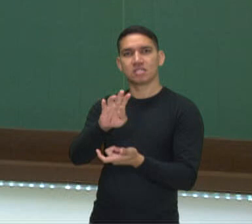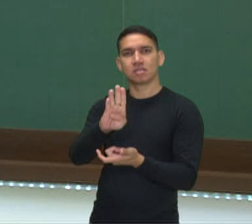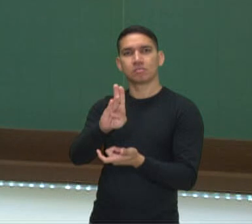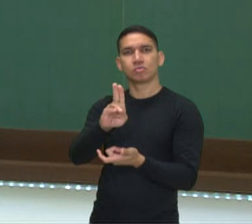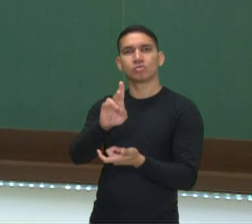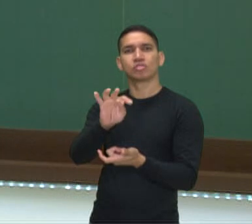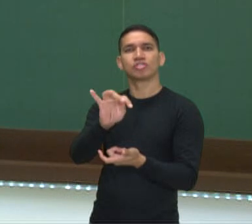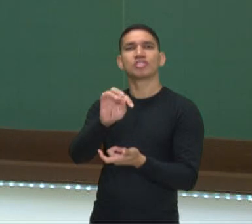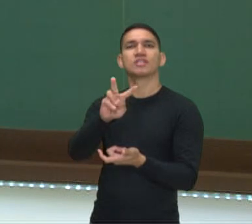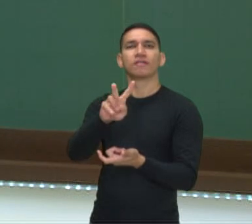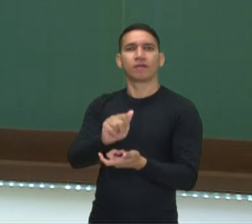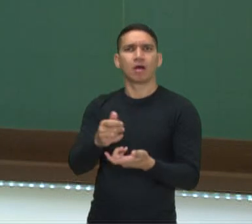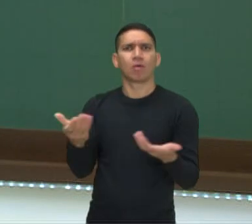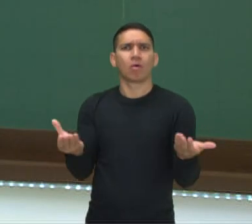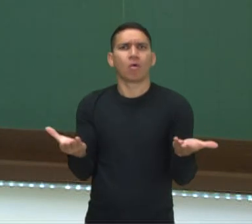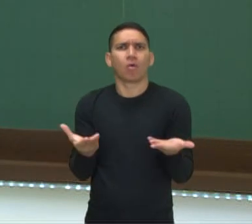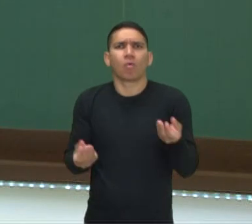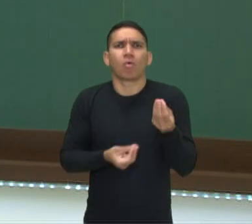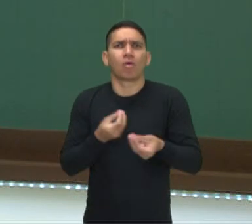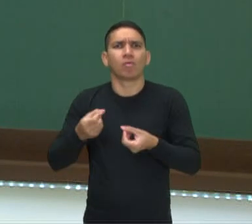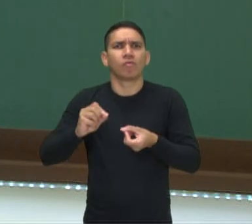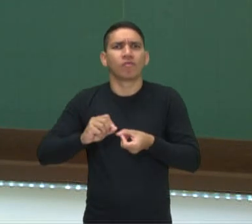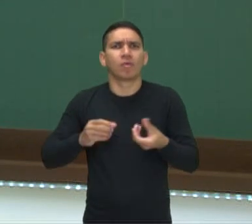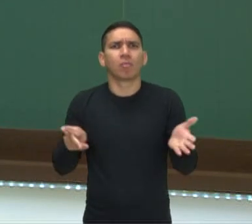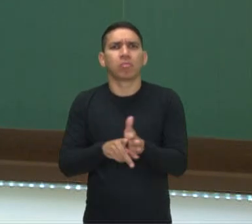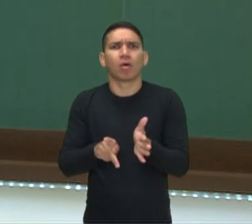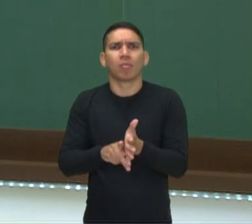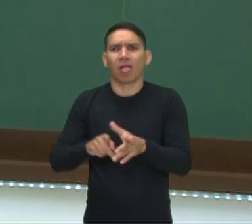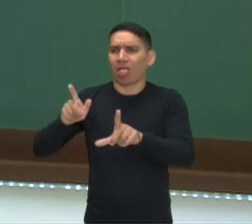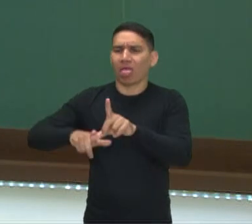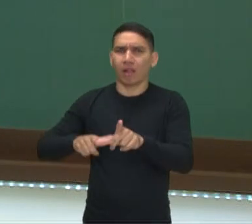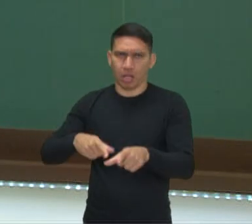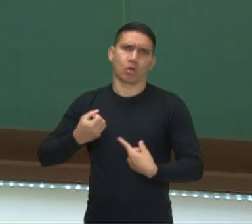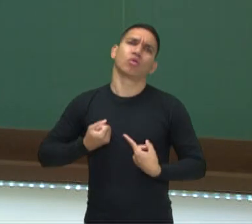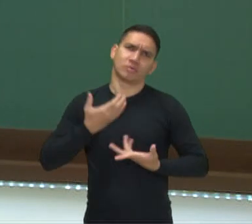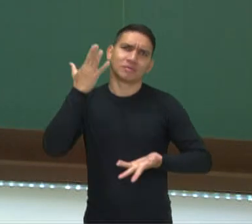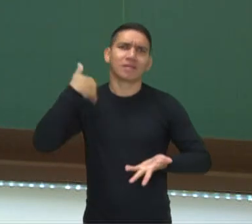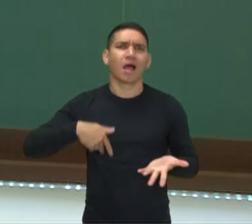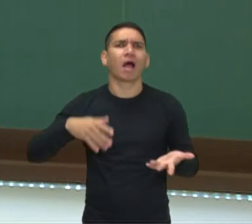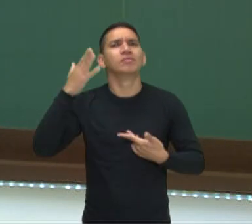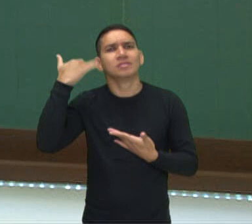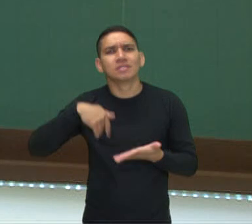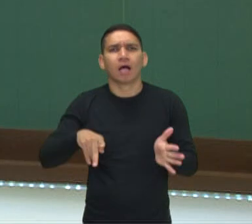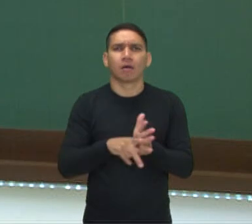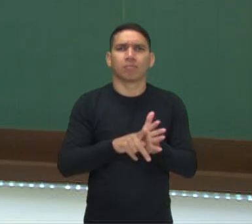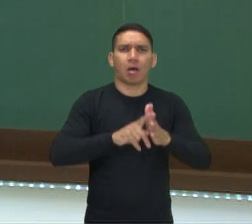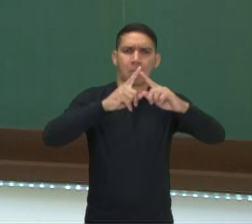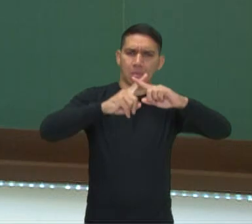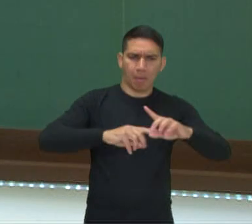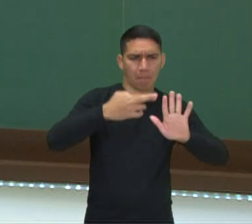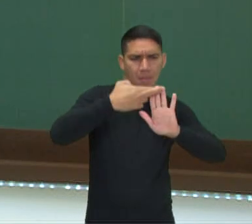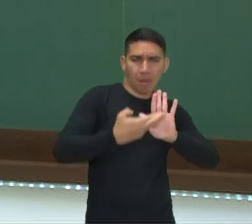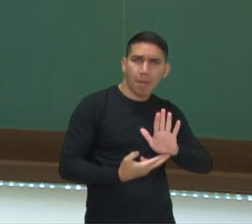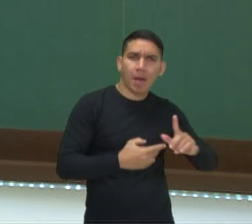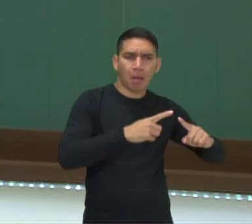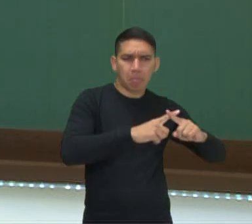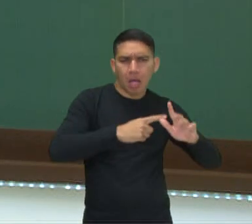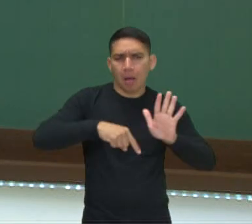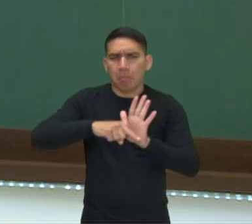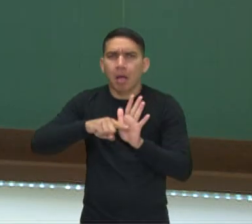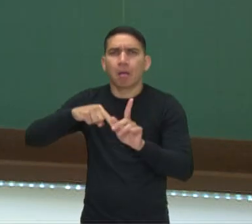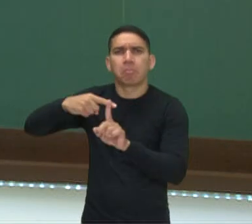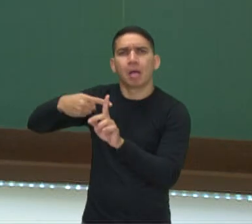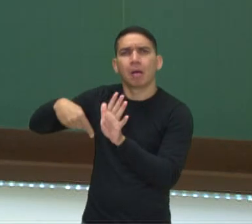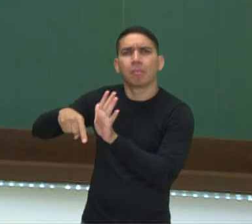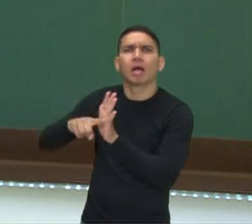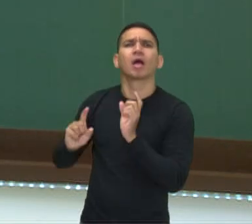para multiplicar a letra? Número você sabe. Você sabe fazer regra de sinal, você sabe tabuada. E a multiplicação das